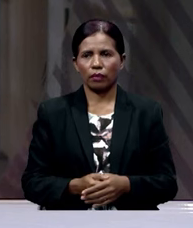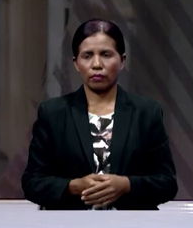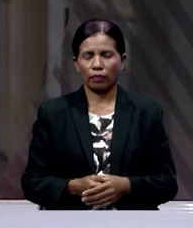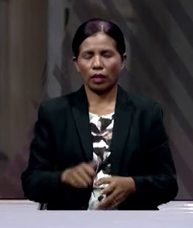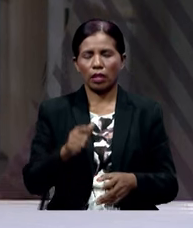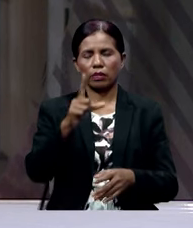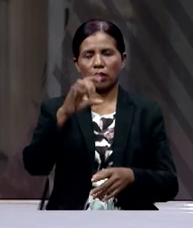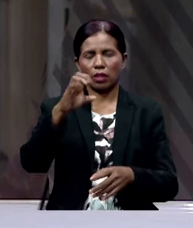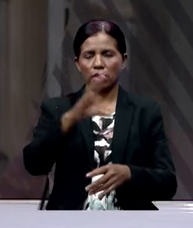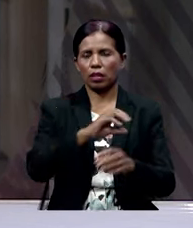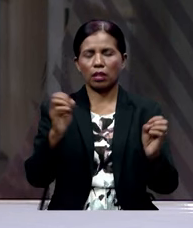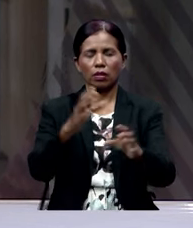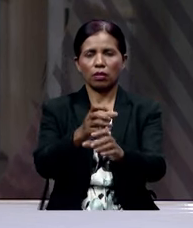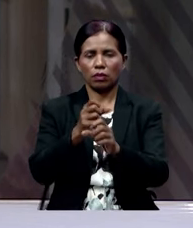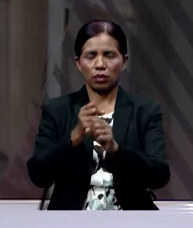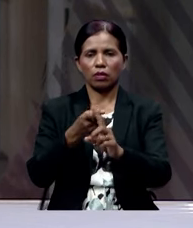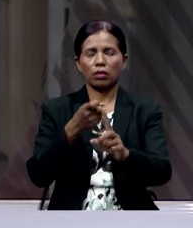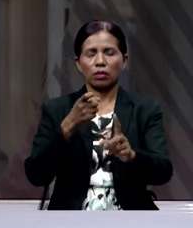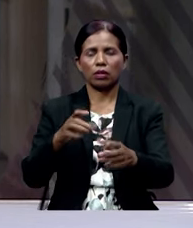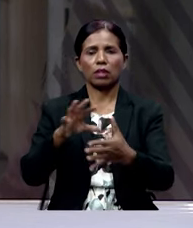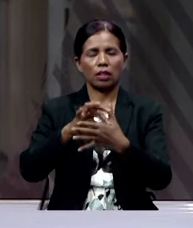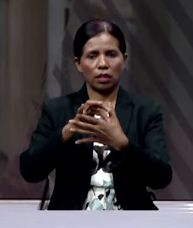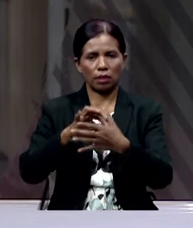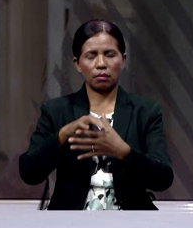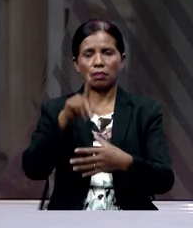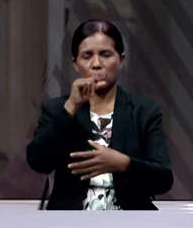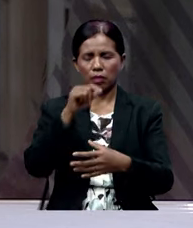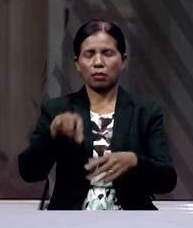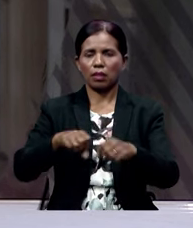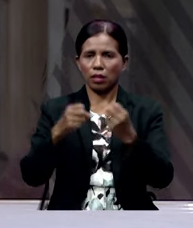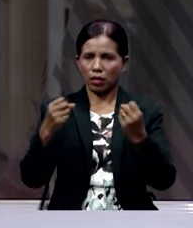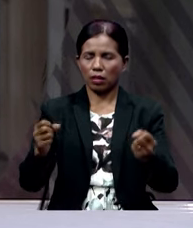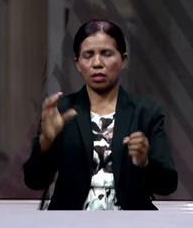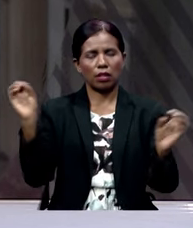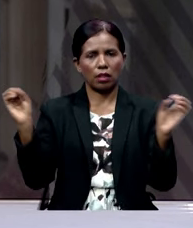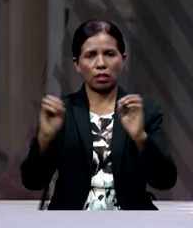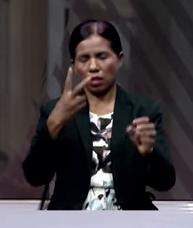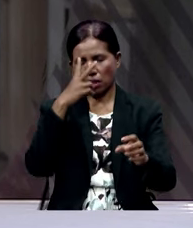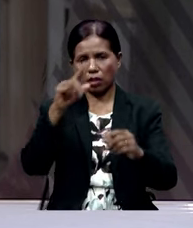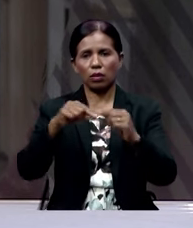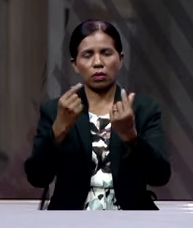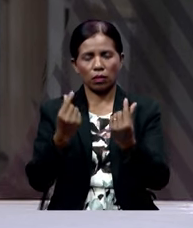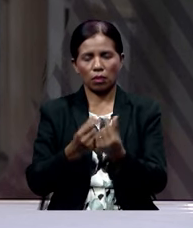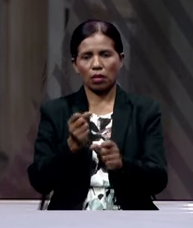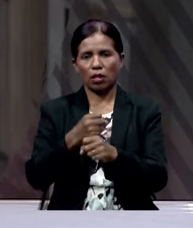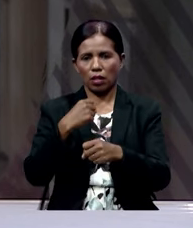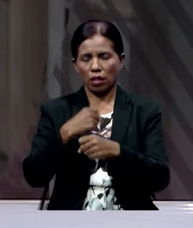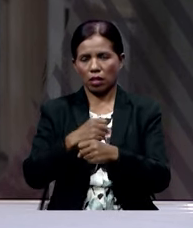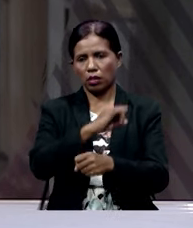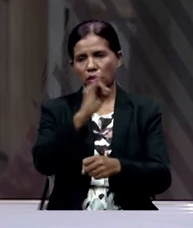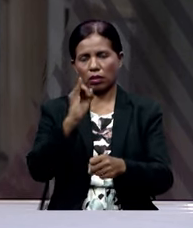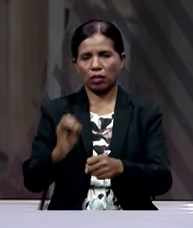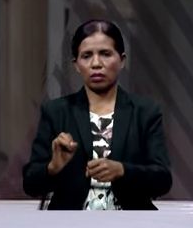AIFAESA la konsege rekolla amostra husi nan manu nebeat, tanba la konsege deteta, bainhira ekipa indentifikasaun e a